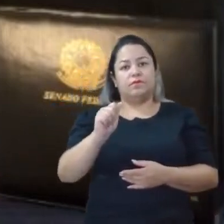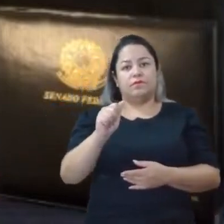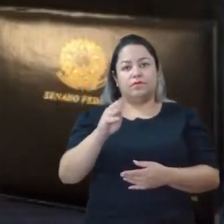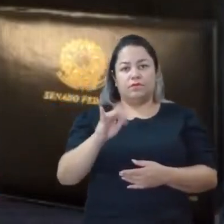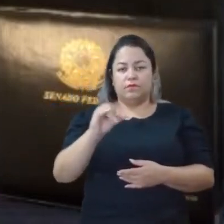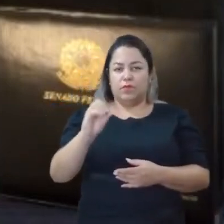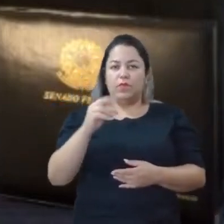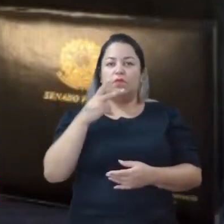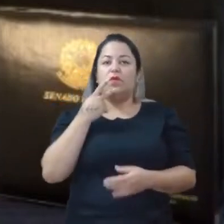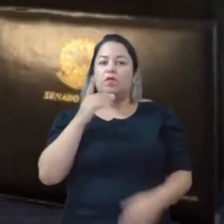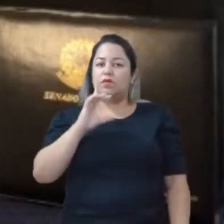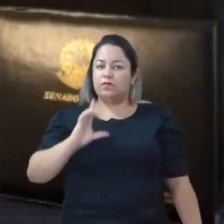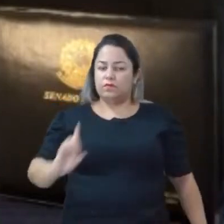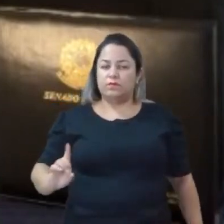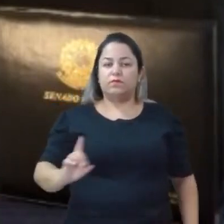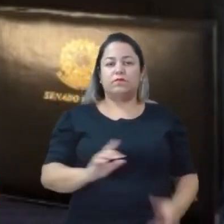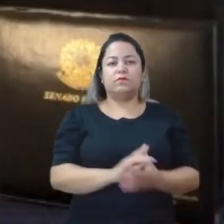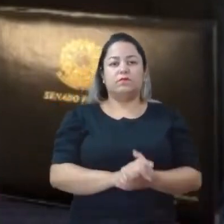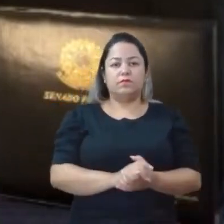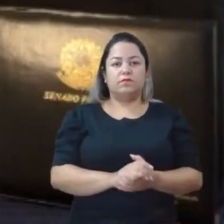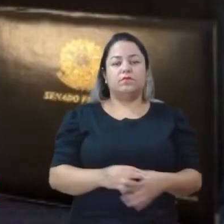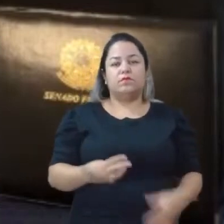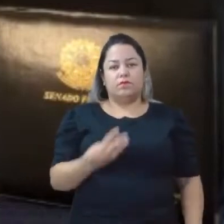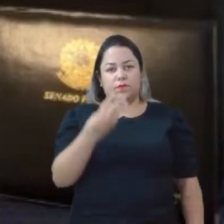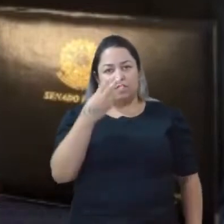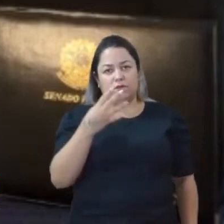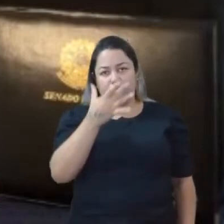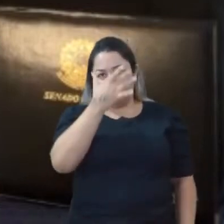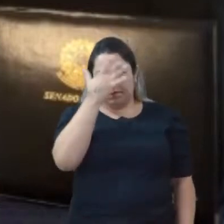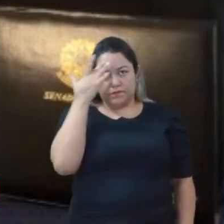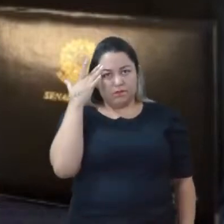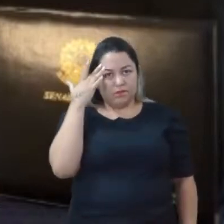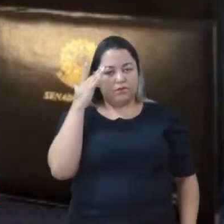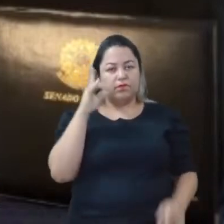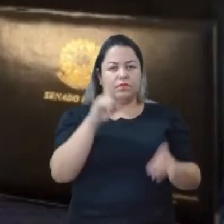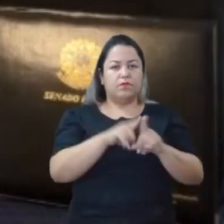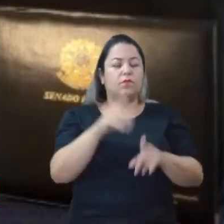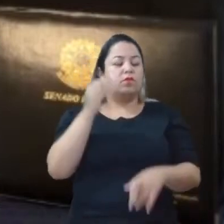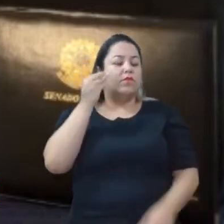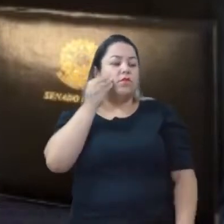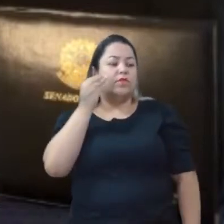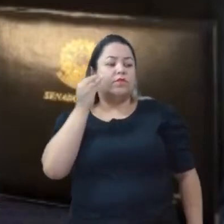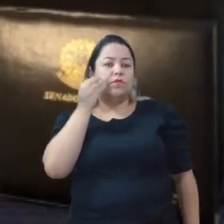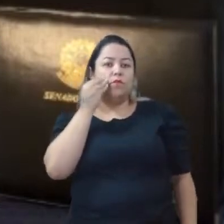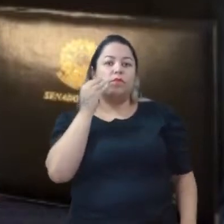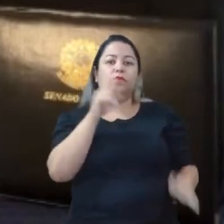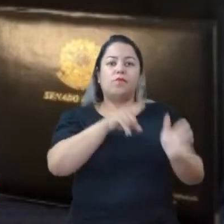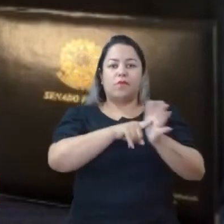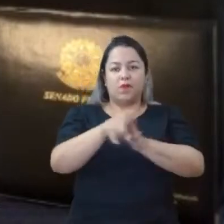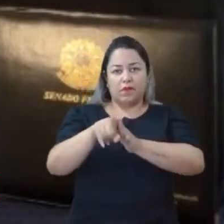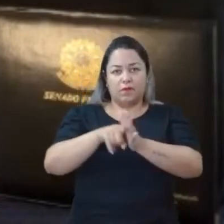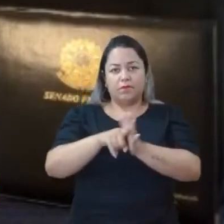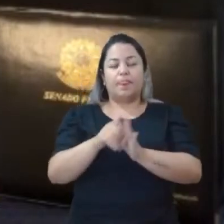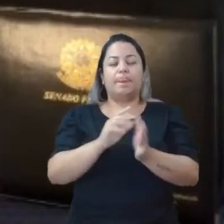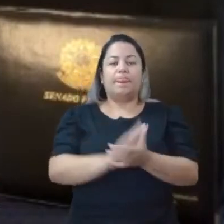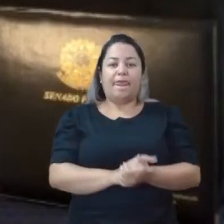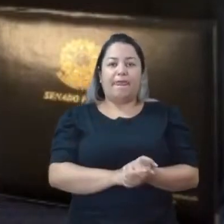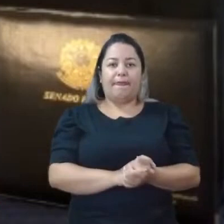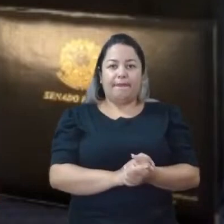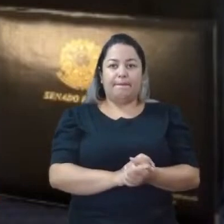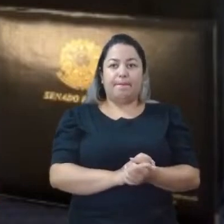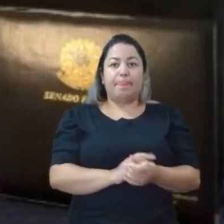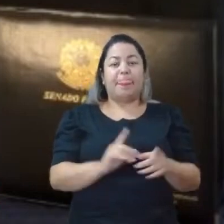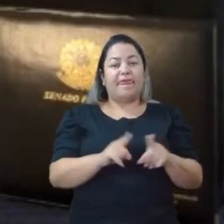se denomina, e mais 3 pessoas fossem indiciadas por tentativa de homicídio. Esse foi